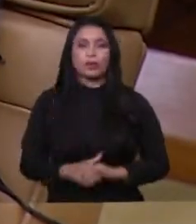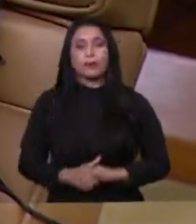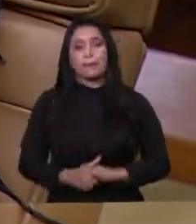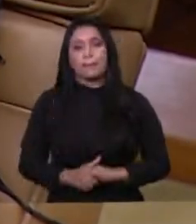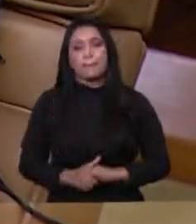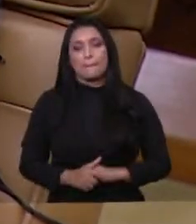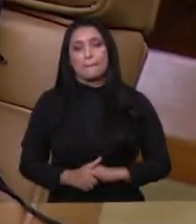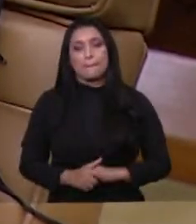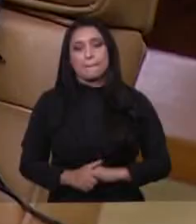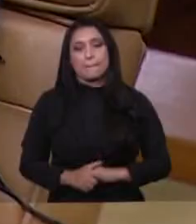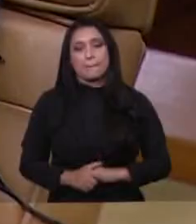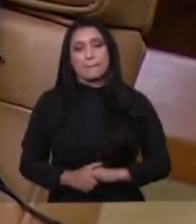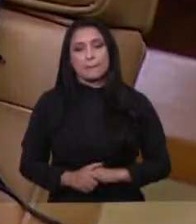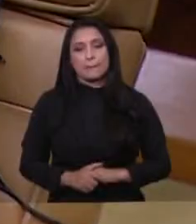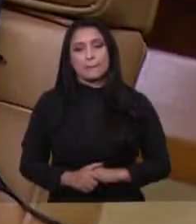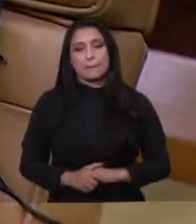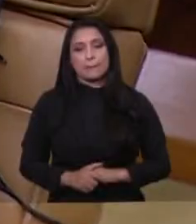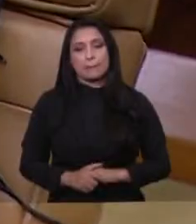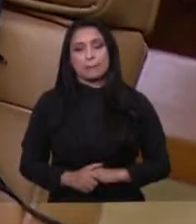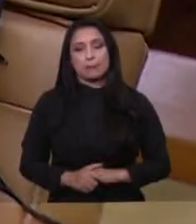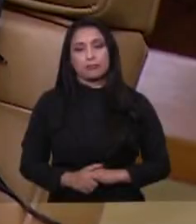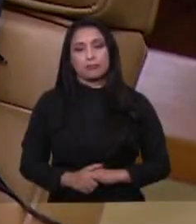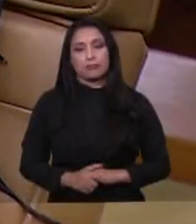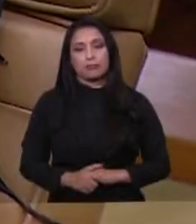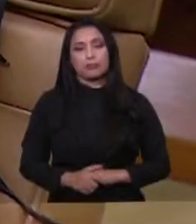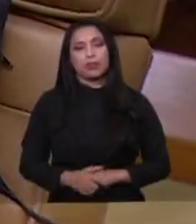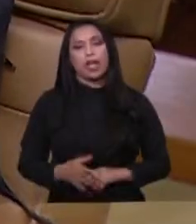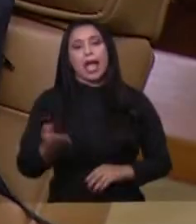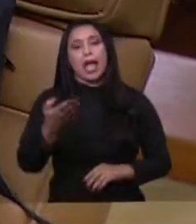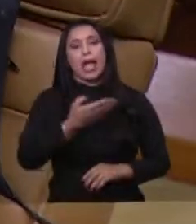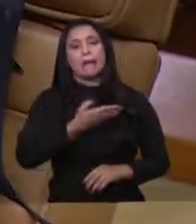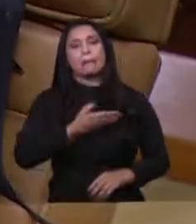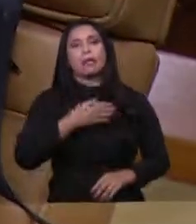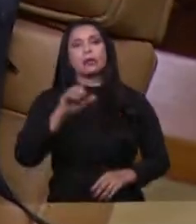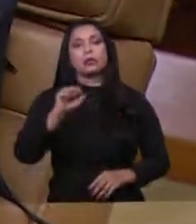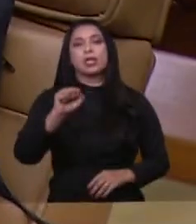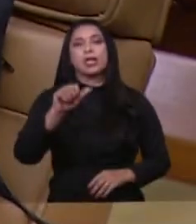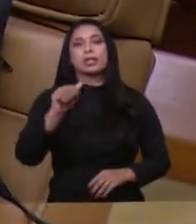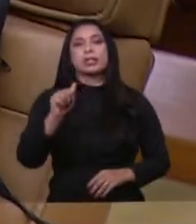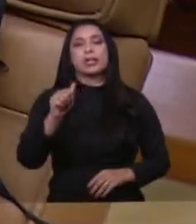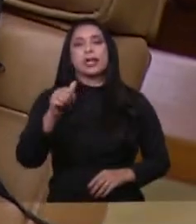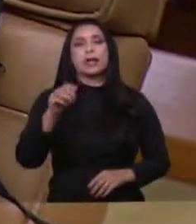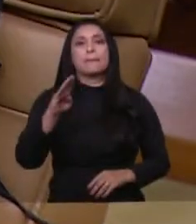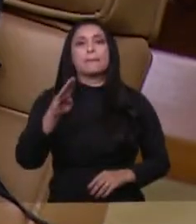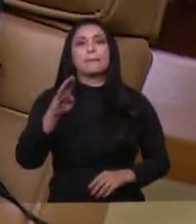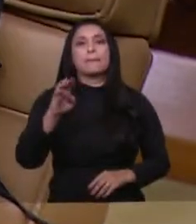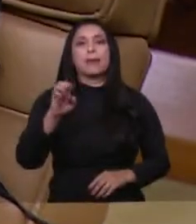havia aqui essa menção: amigos da Sabesp, quem não acreditou,